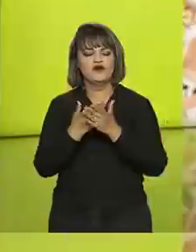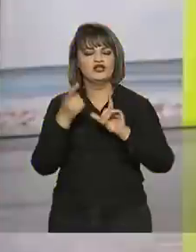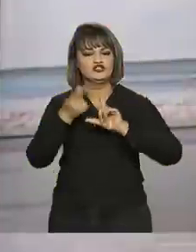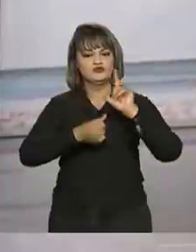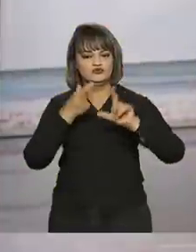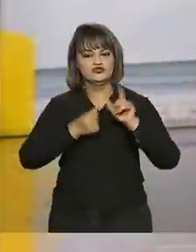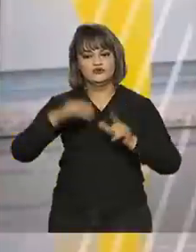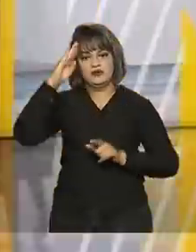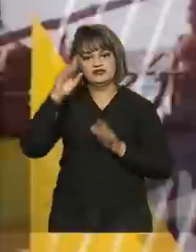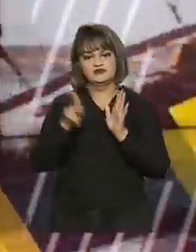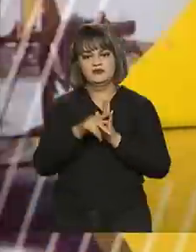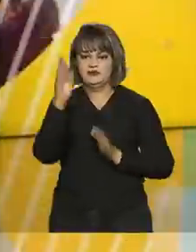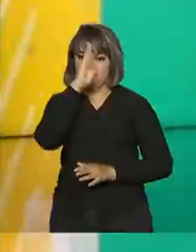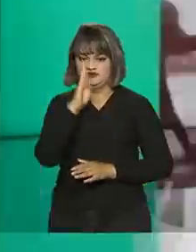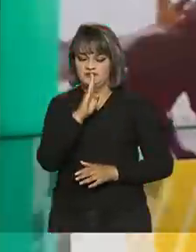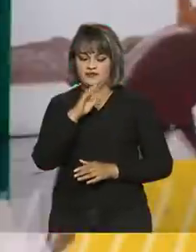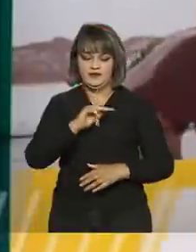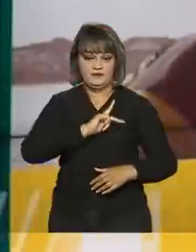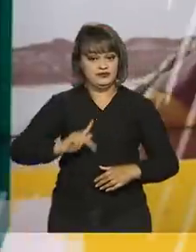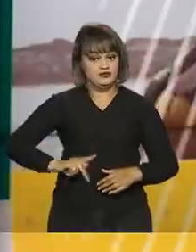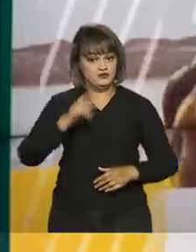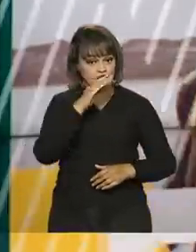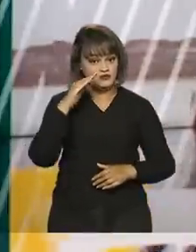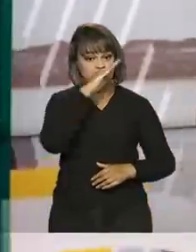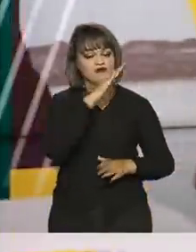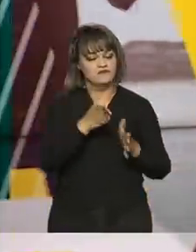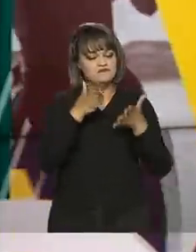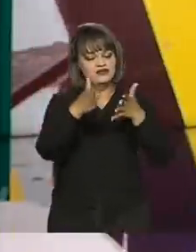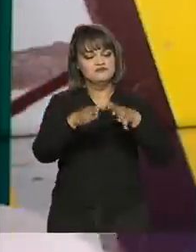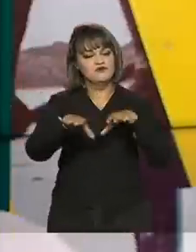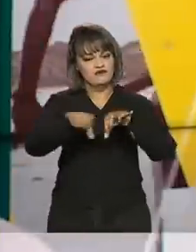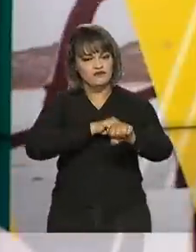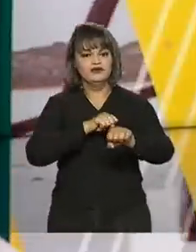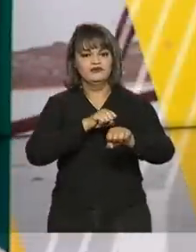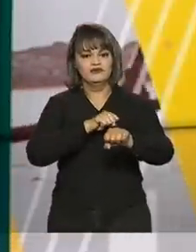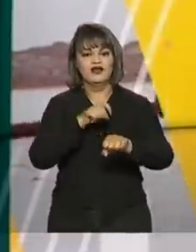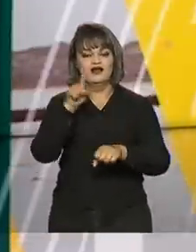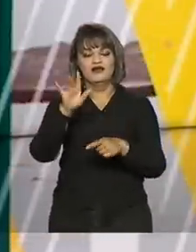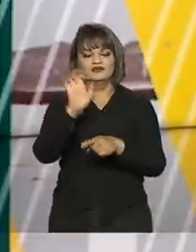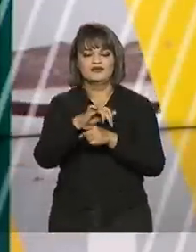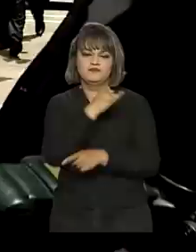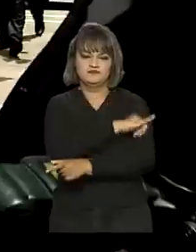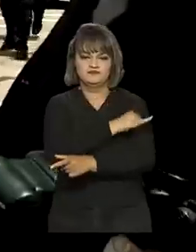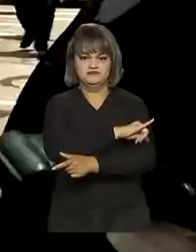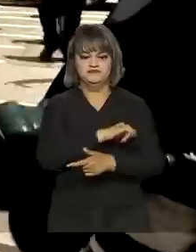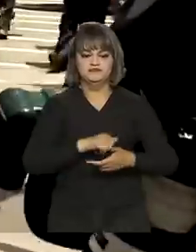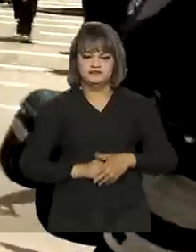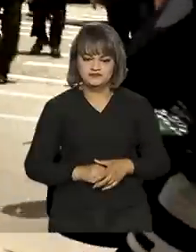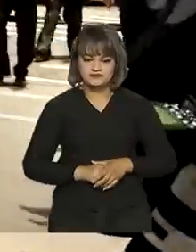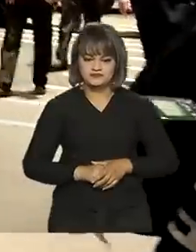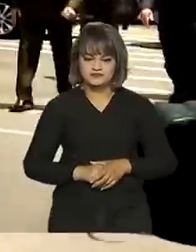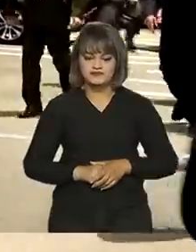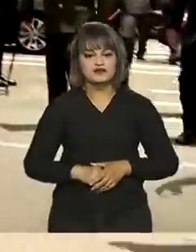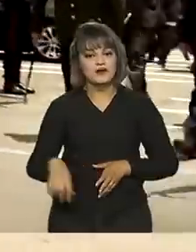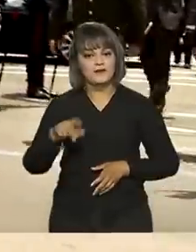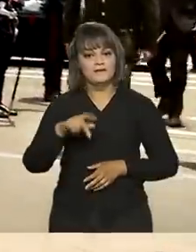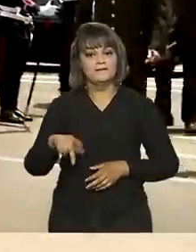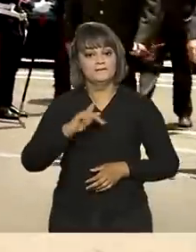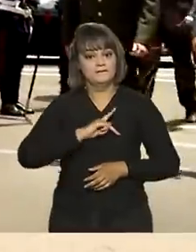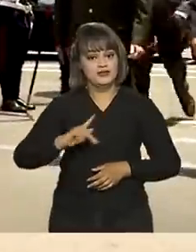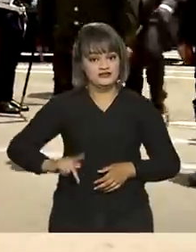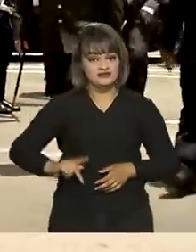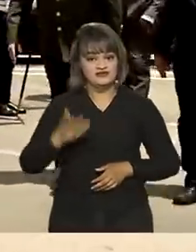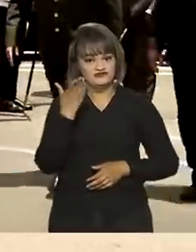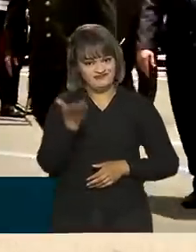do exército brasileiro o presidente Jair bolsonaro participou da formatura no Rio de Janeiro o Presidente